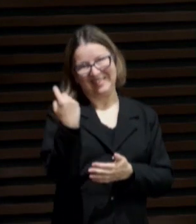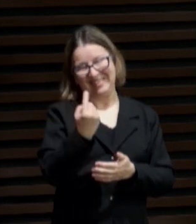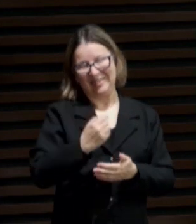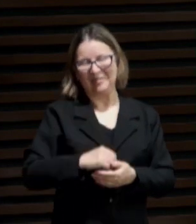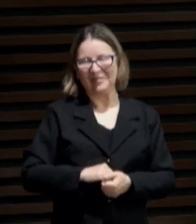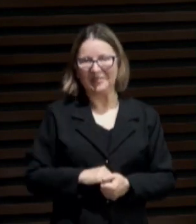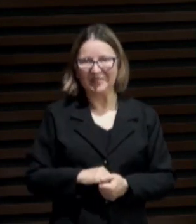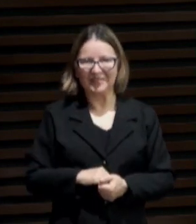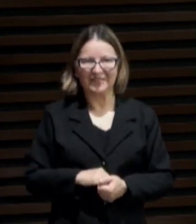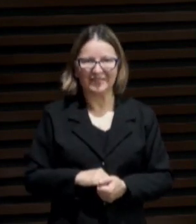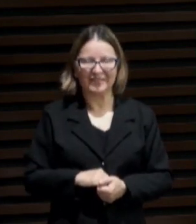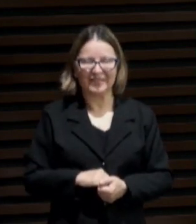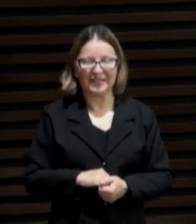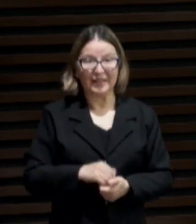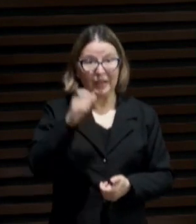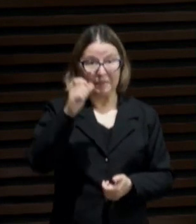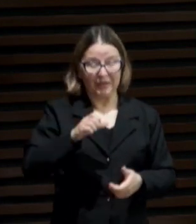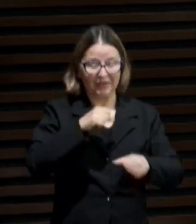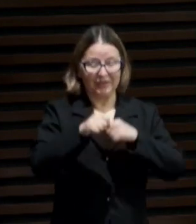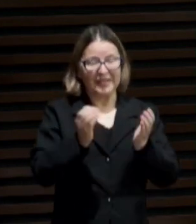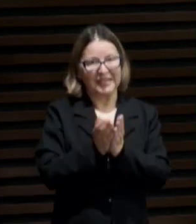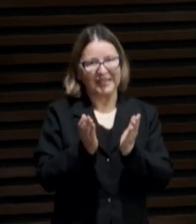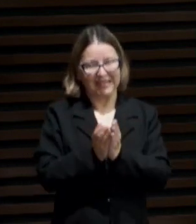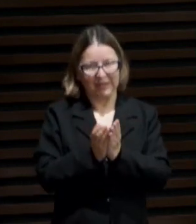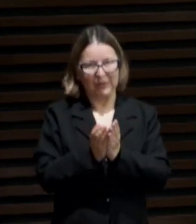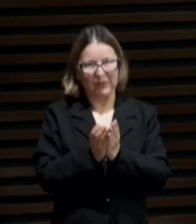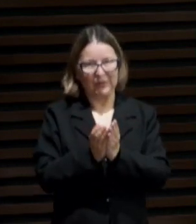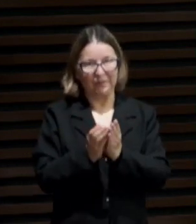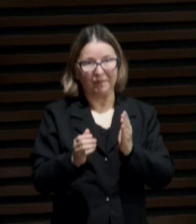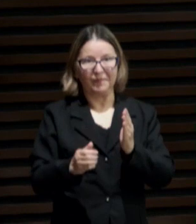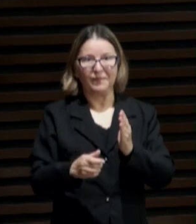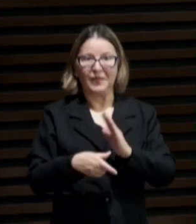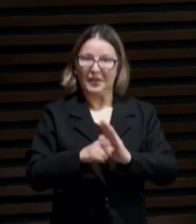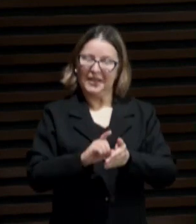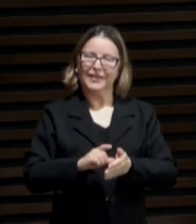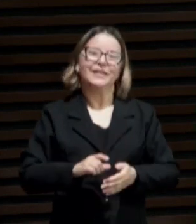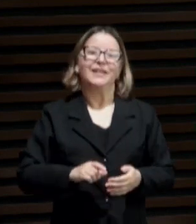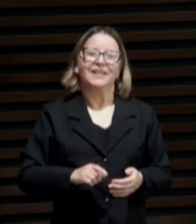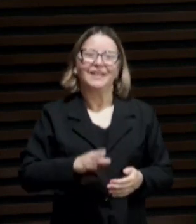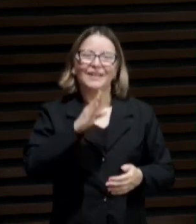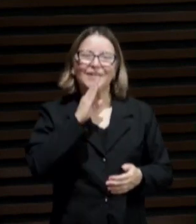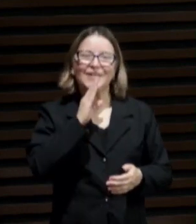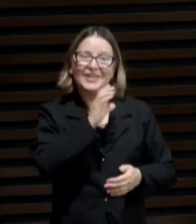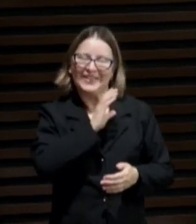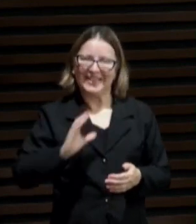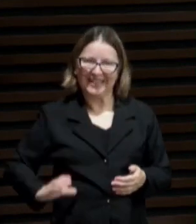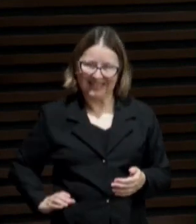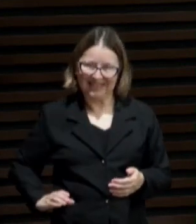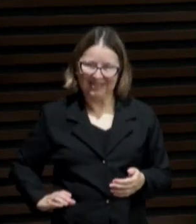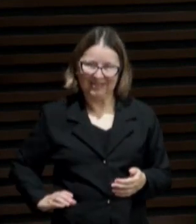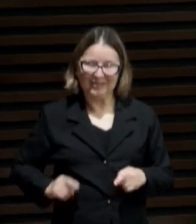Então, ele foi tornado cristão, é aquele que chegou ao conhecimento de Cristo, que é a verdade, porque Cristo é a